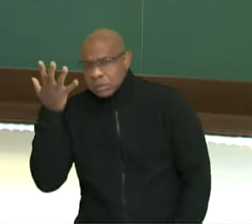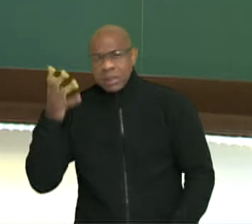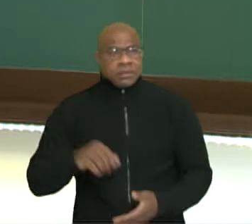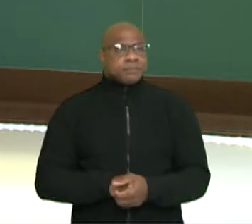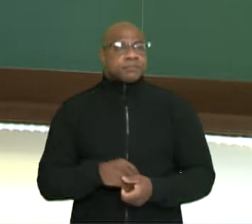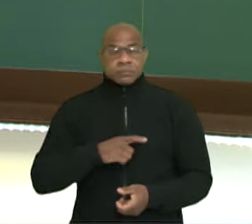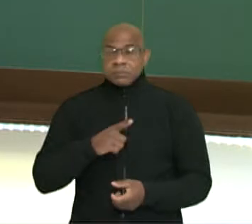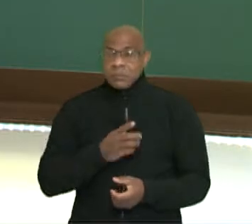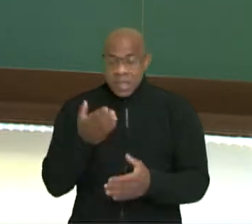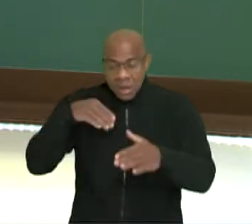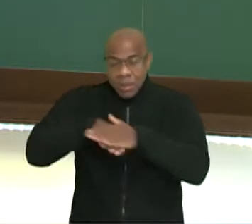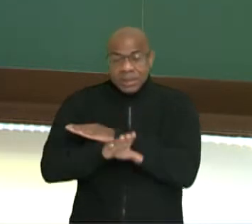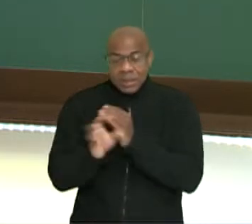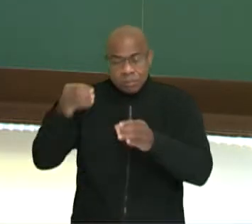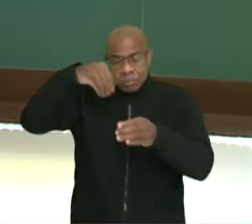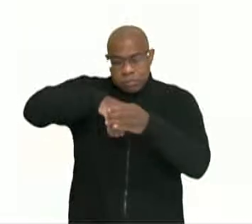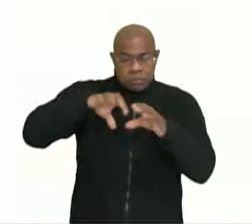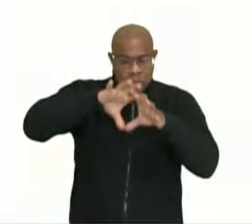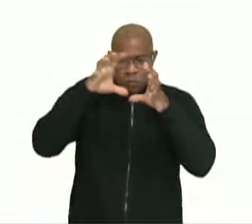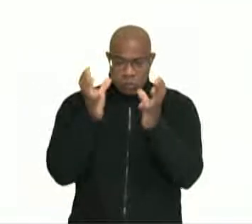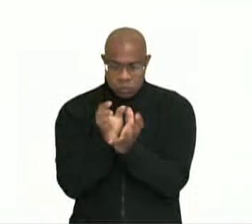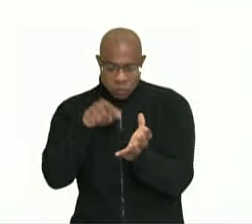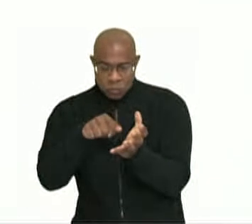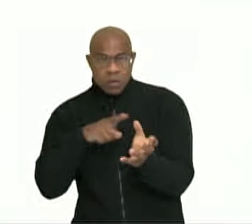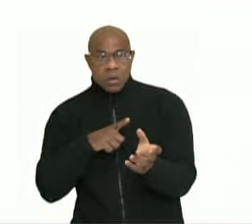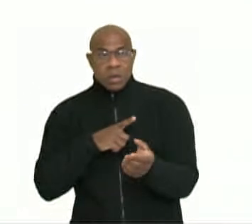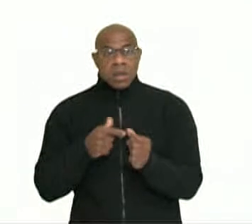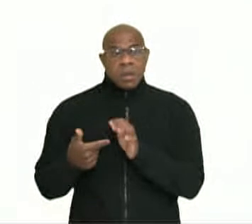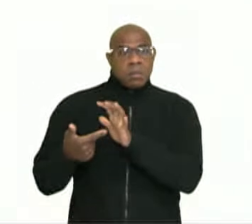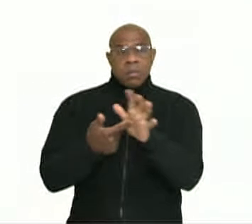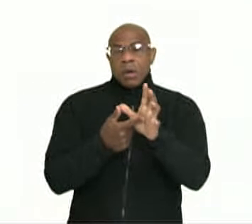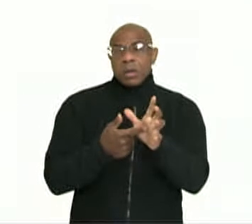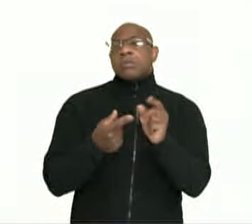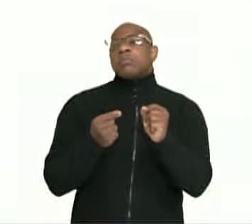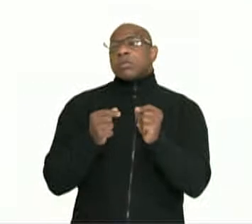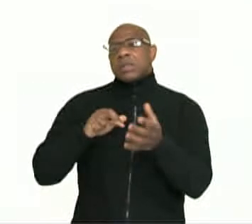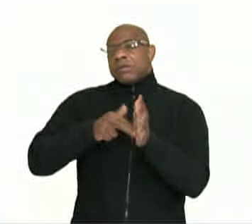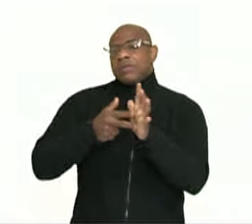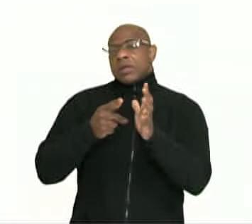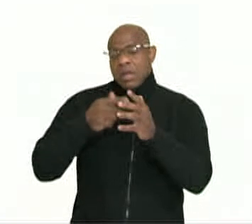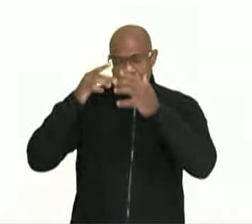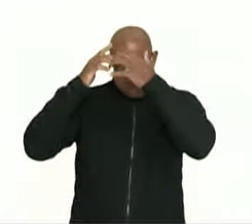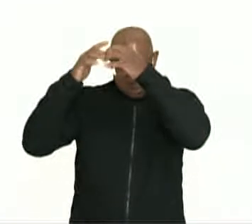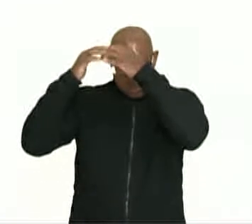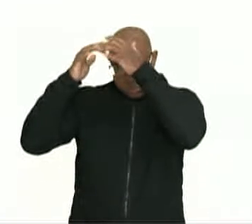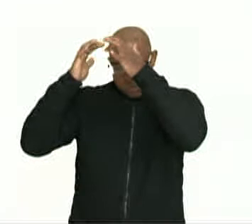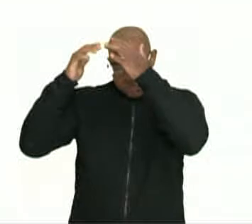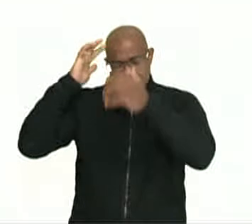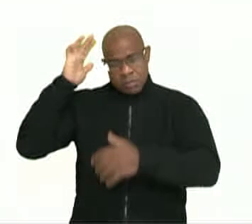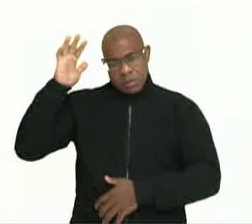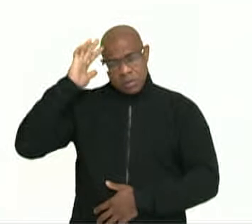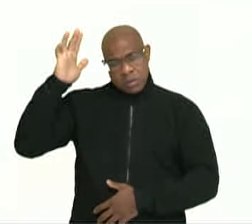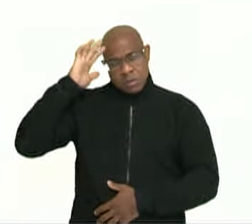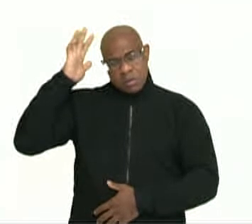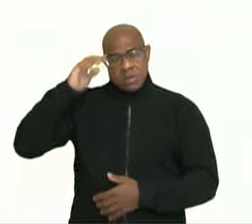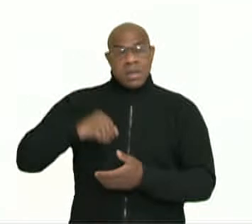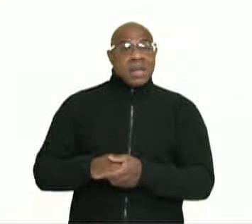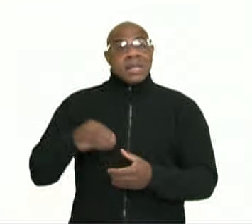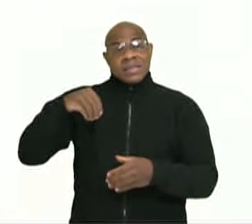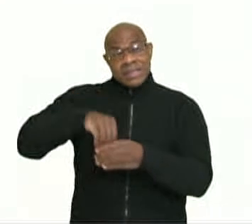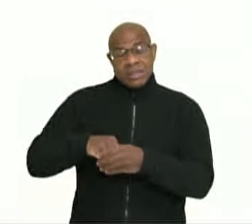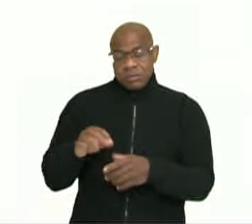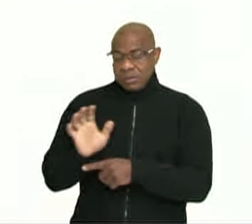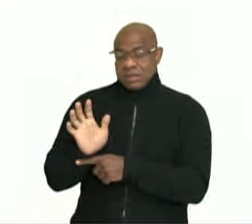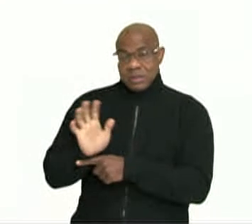ok? Bolas. A representação de nossas memórias. Então, no desenho, todas as memórias ficam dentro de esferas,